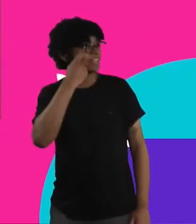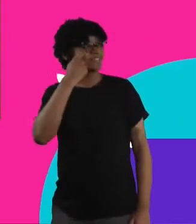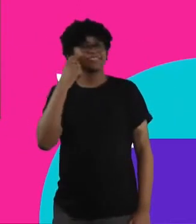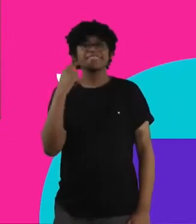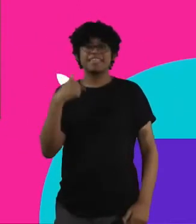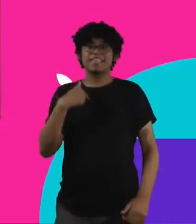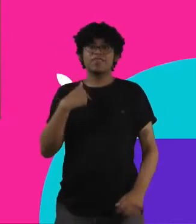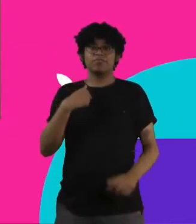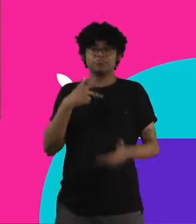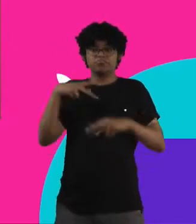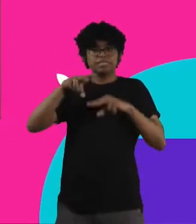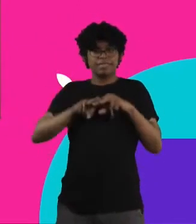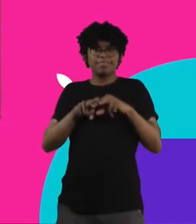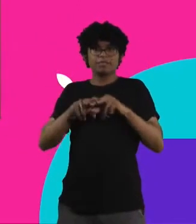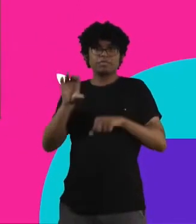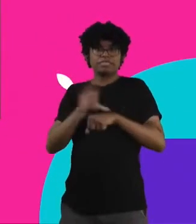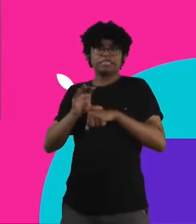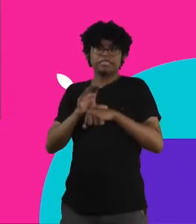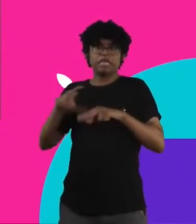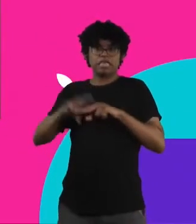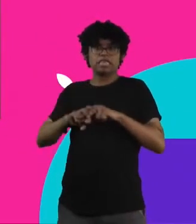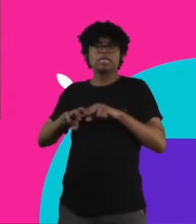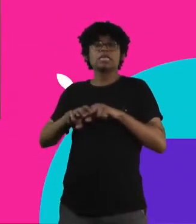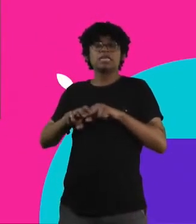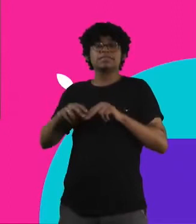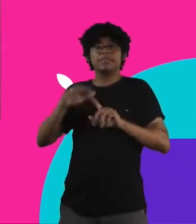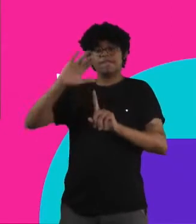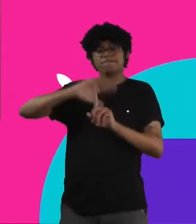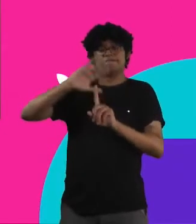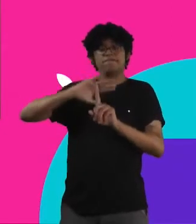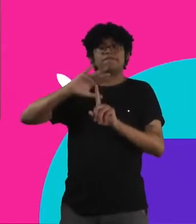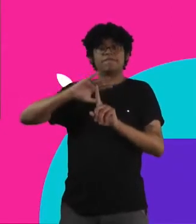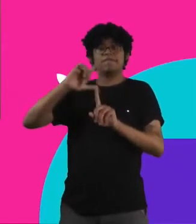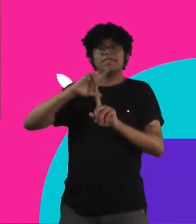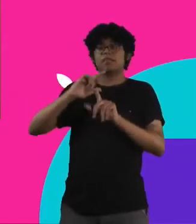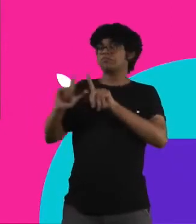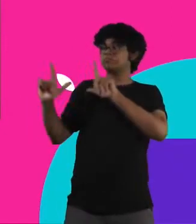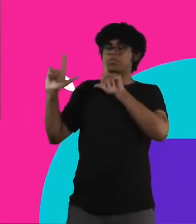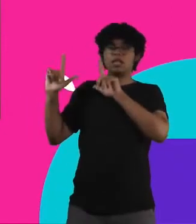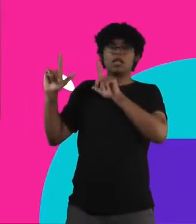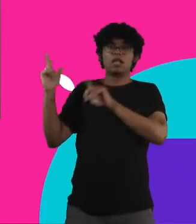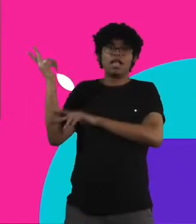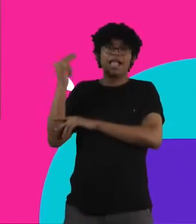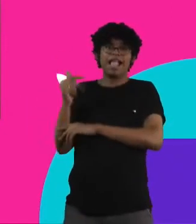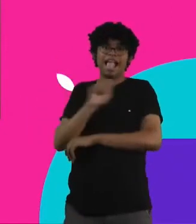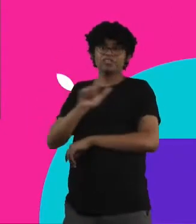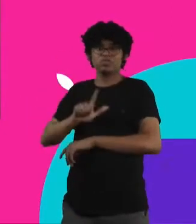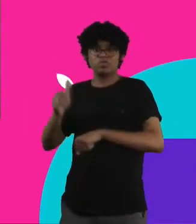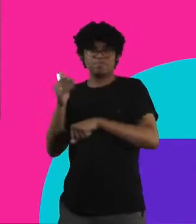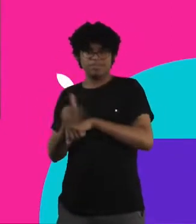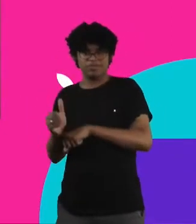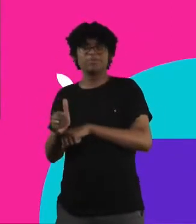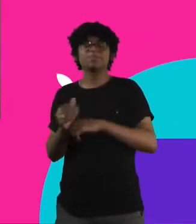Estou sentada numa cadeira cinza, à frente de um painel estampado nas cores de azul e branco.